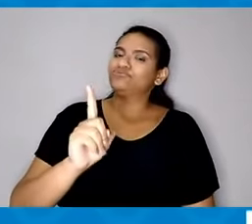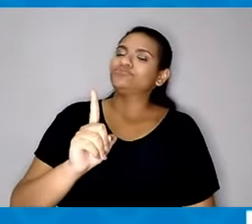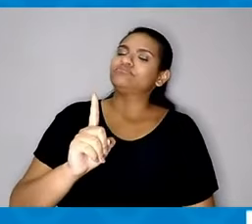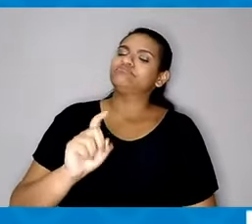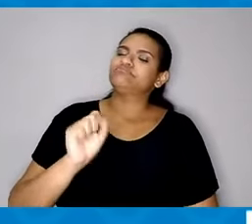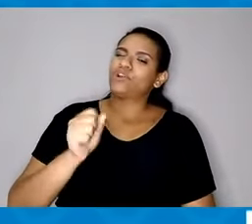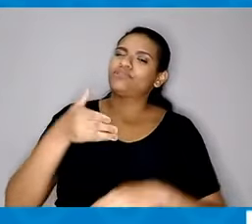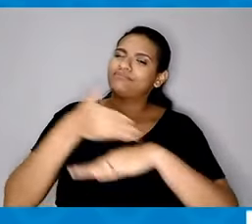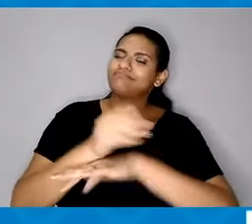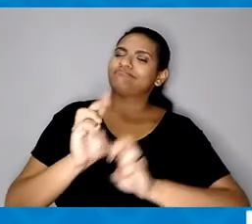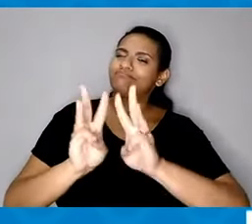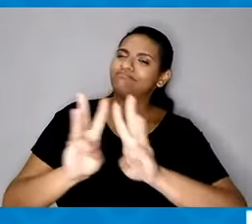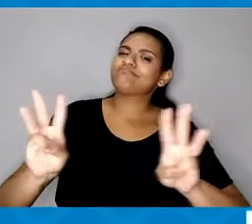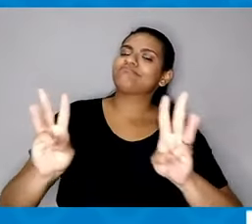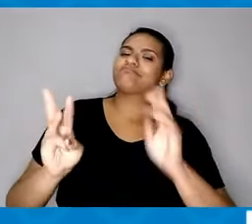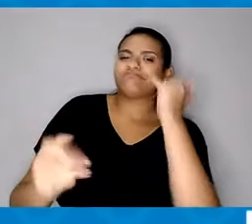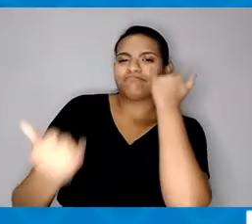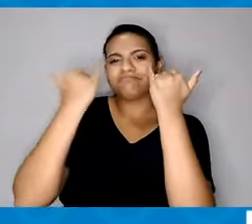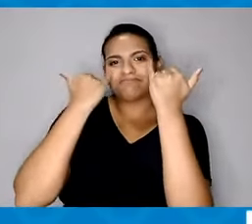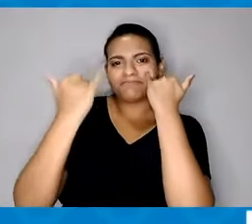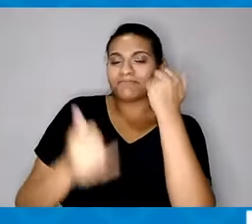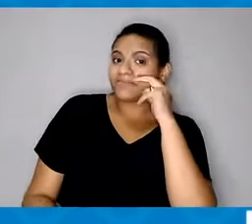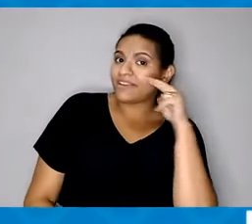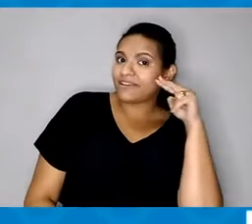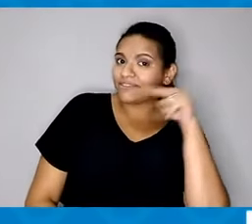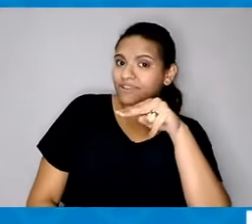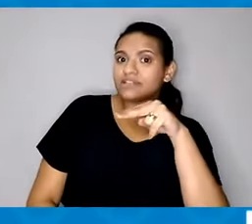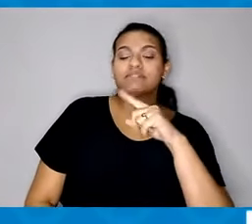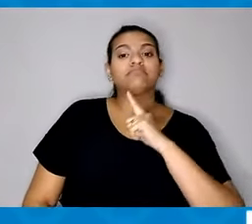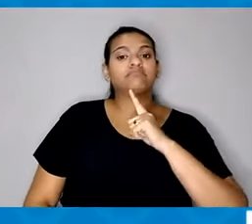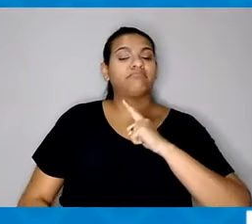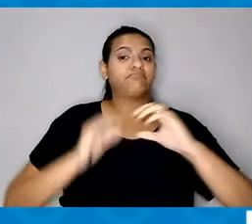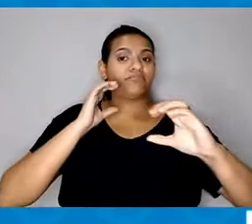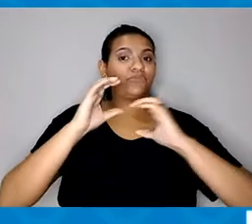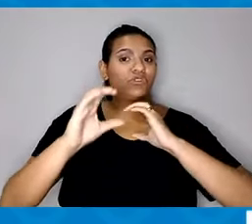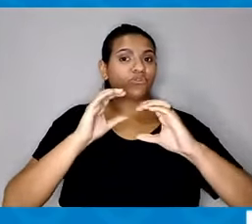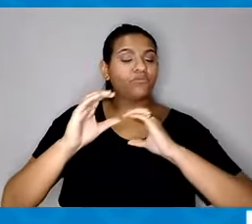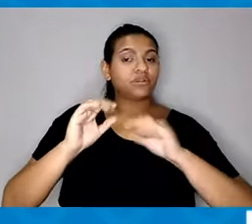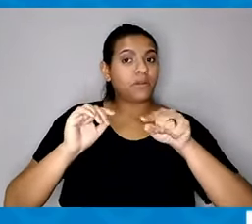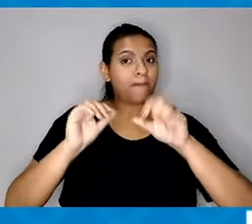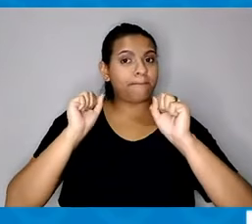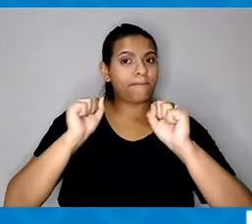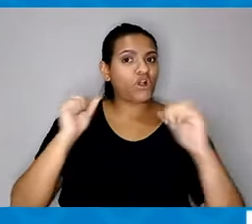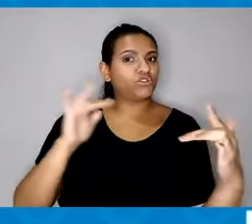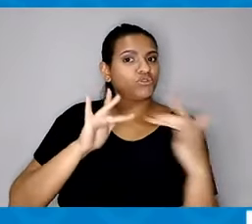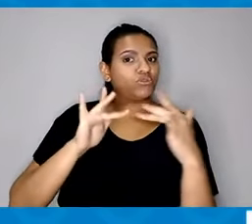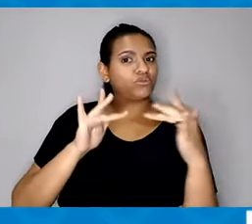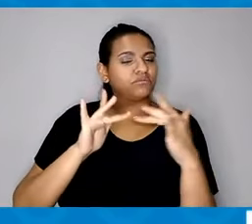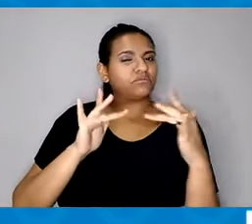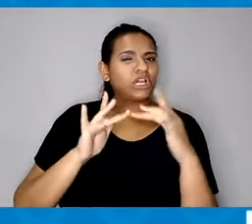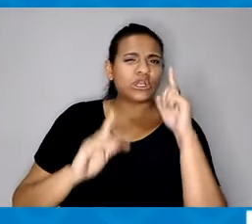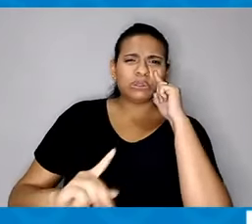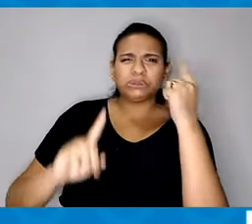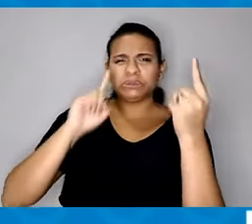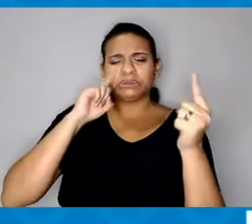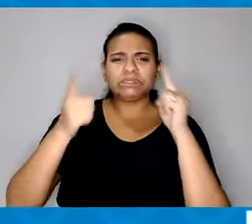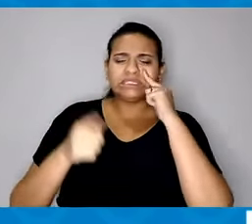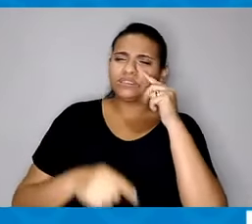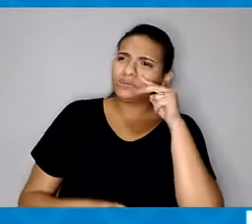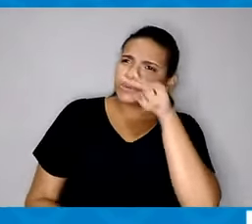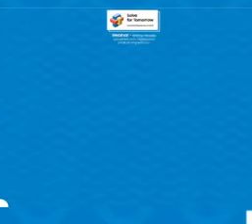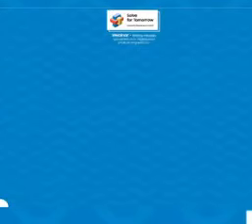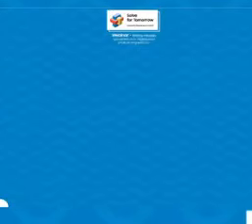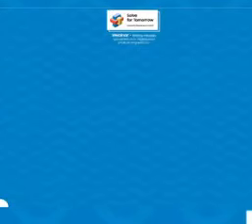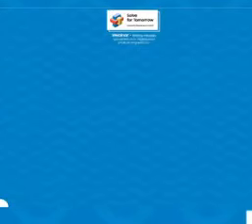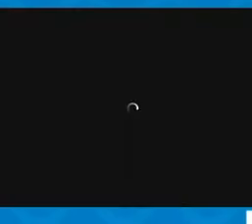e consultem as informações. Temos um canal de comunicação para que vocês possam também tirar suas dúvidas para o que vocês precisarem,